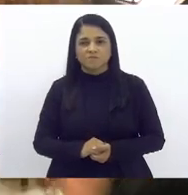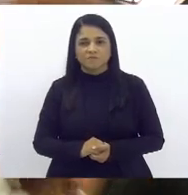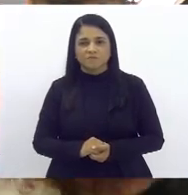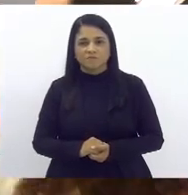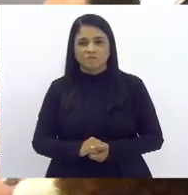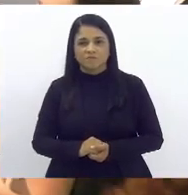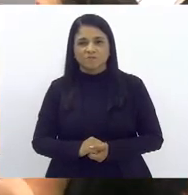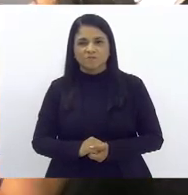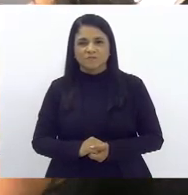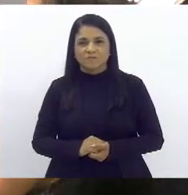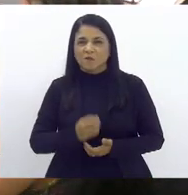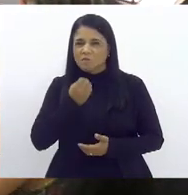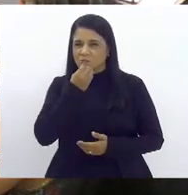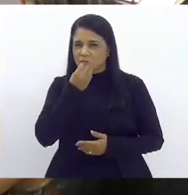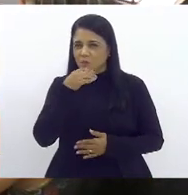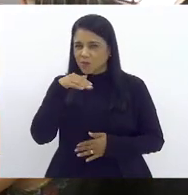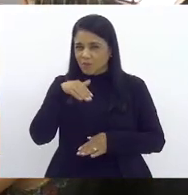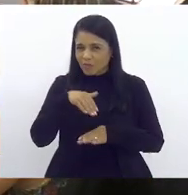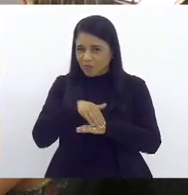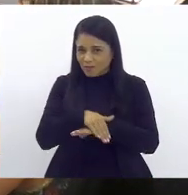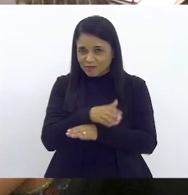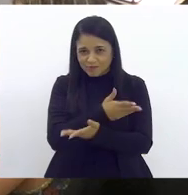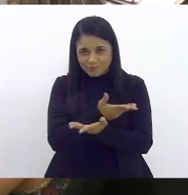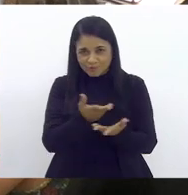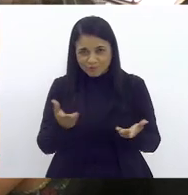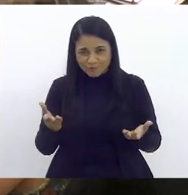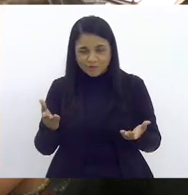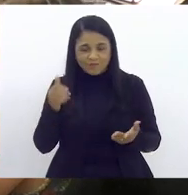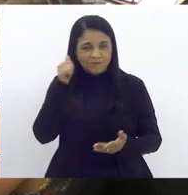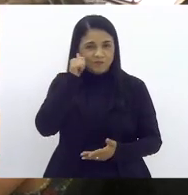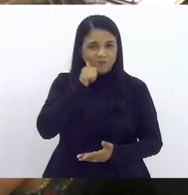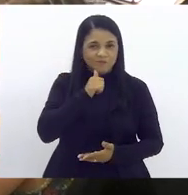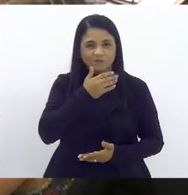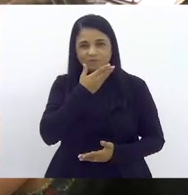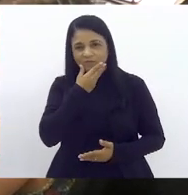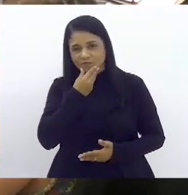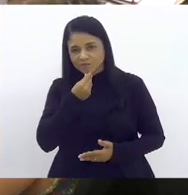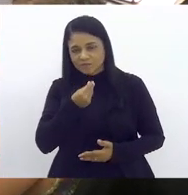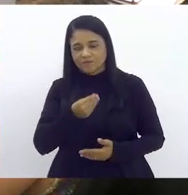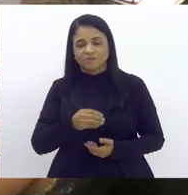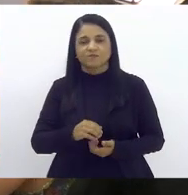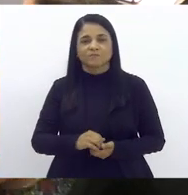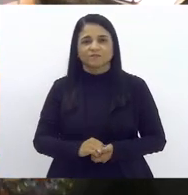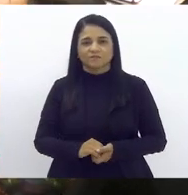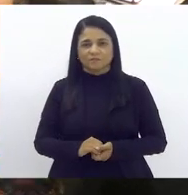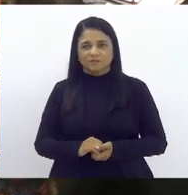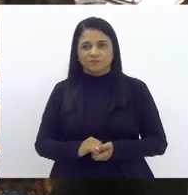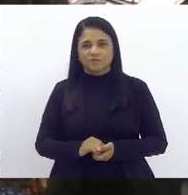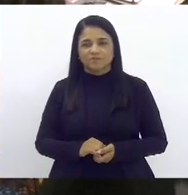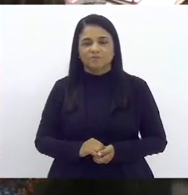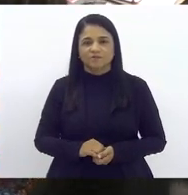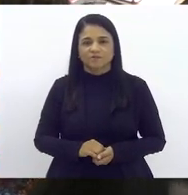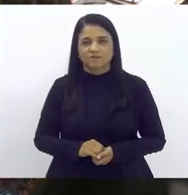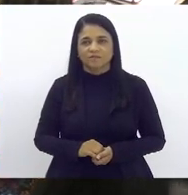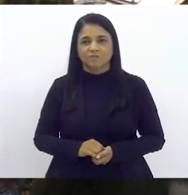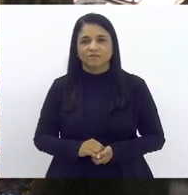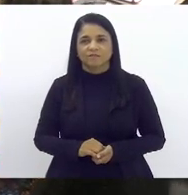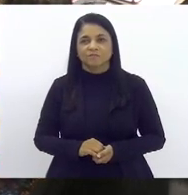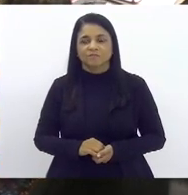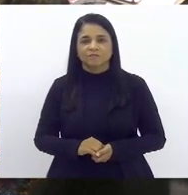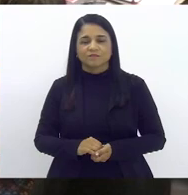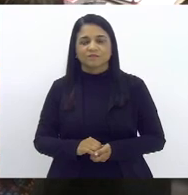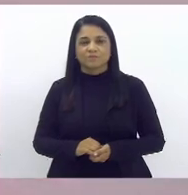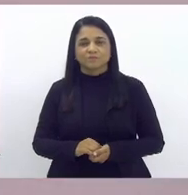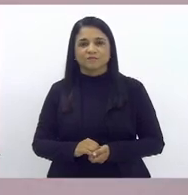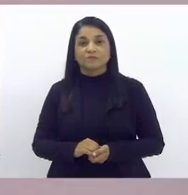Acho que agora é boa noite, né, para todos, todas, todes. Bom, para além do que